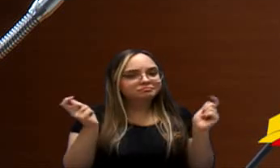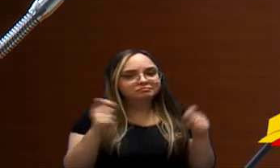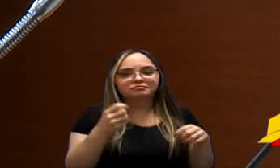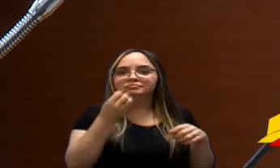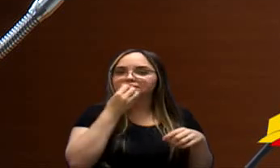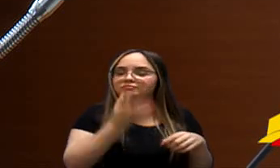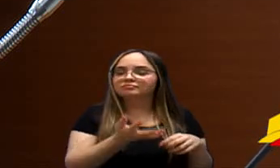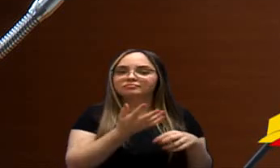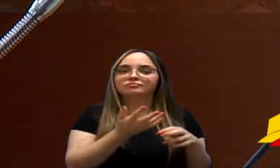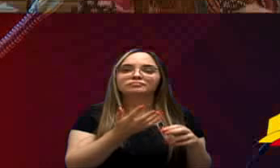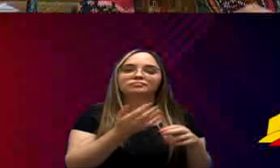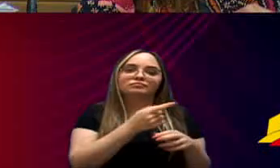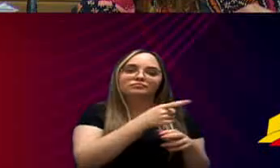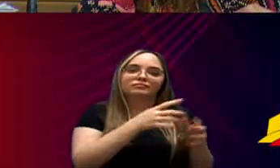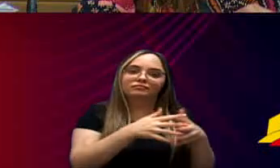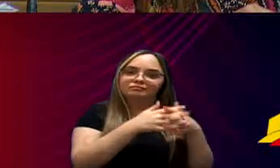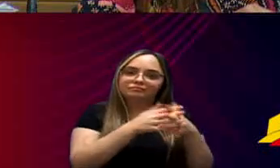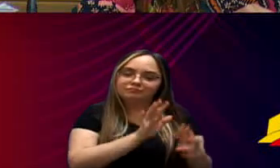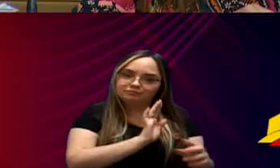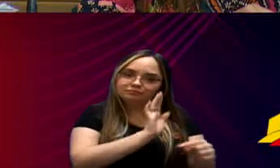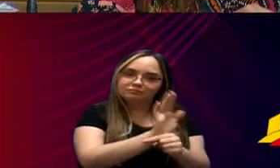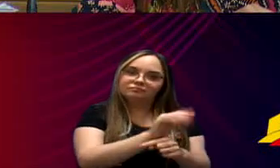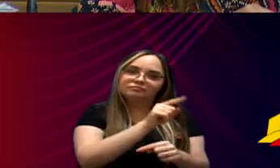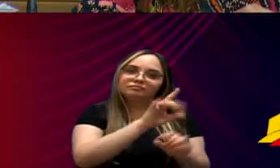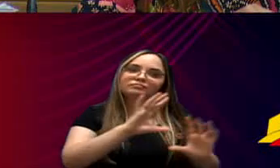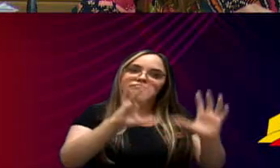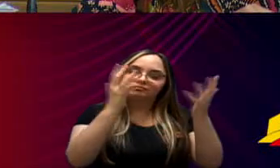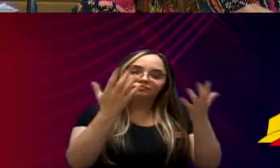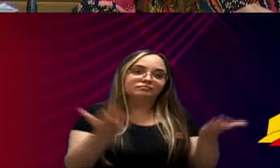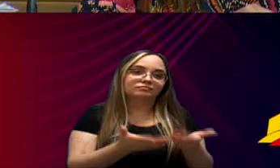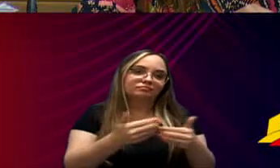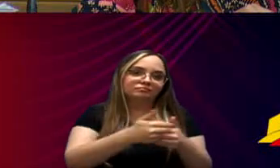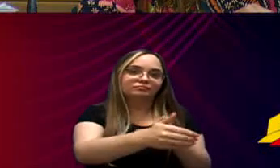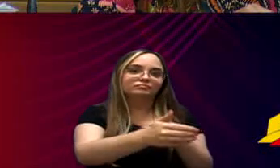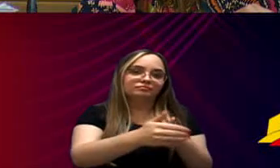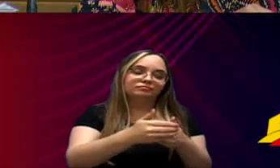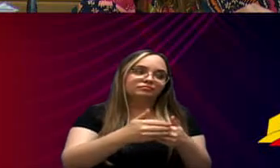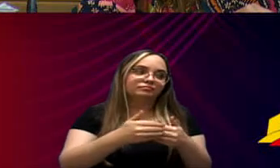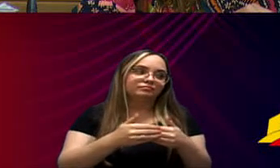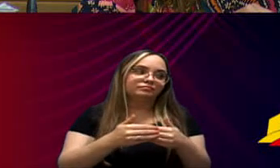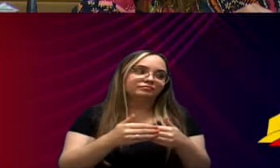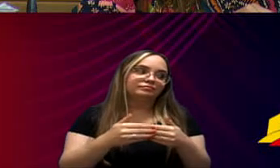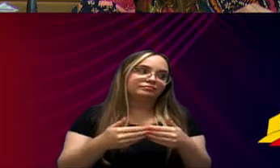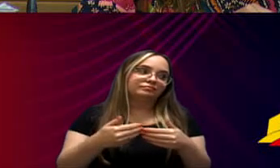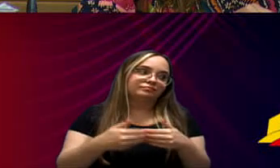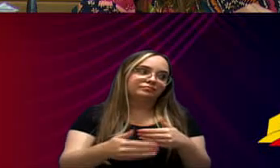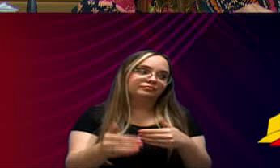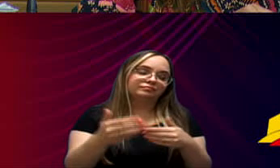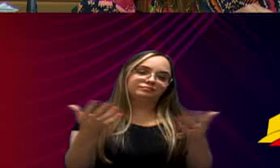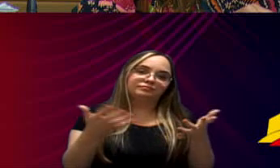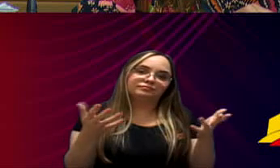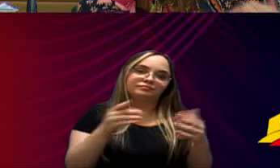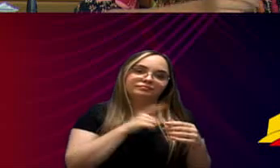seria muito bom para os eventos, ainda mais agora, que tem se intensificado vários,